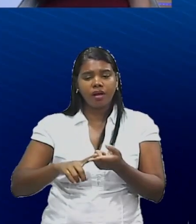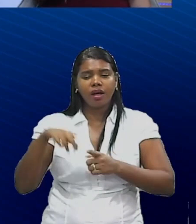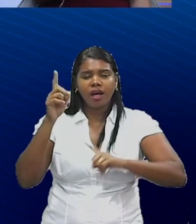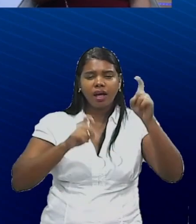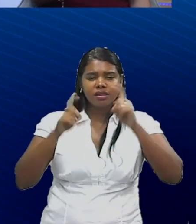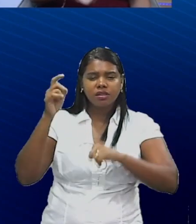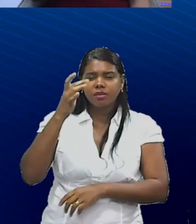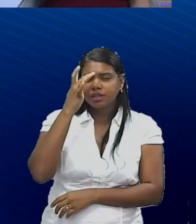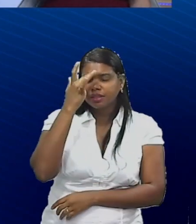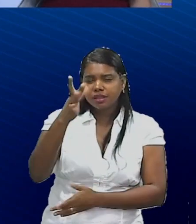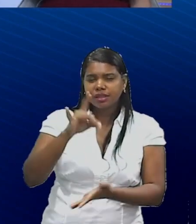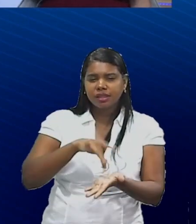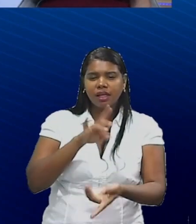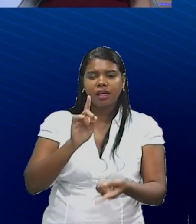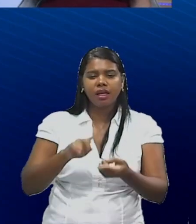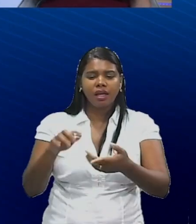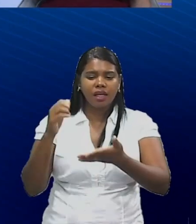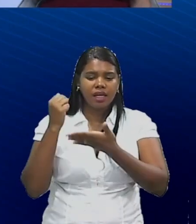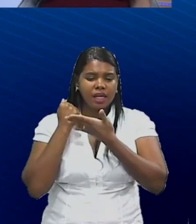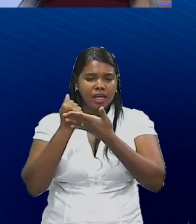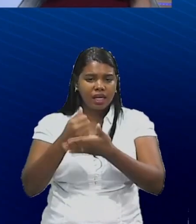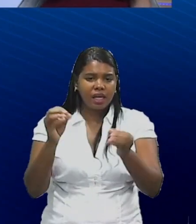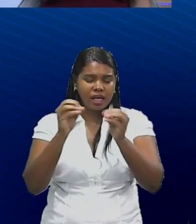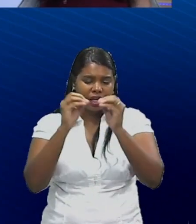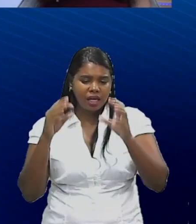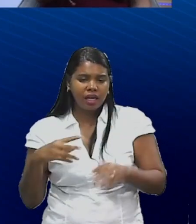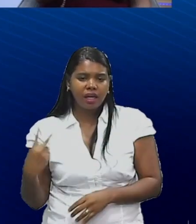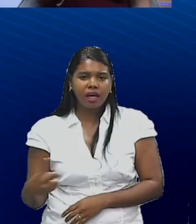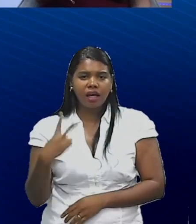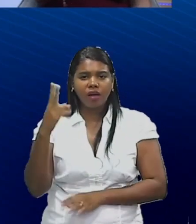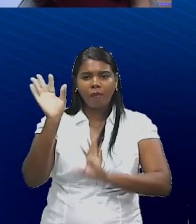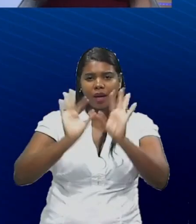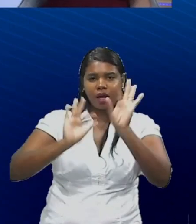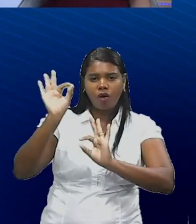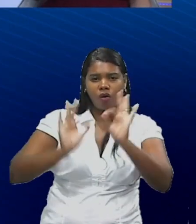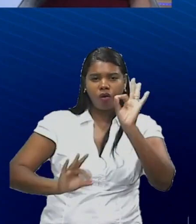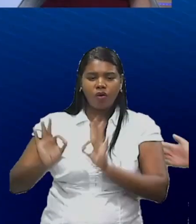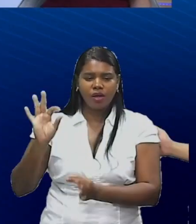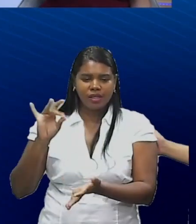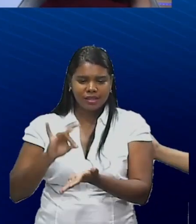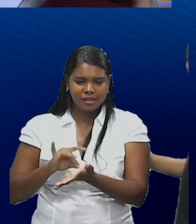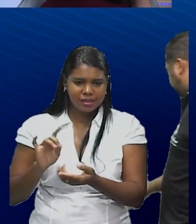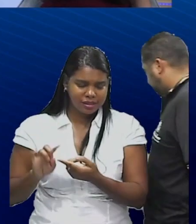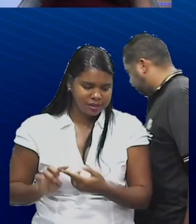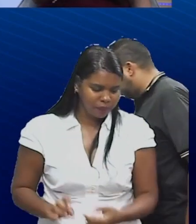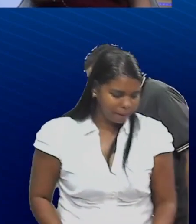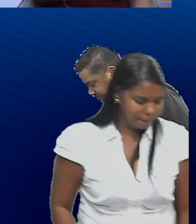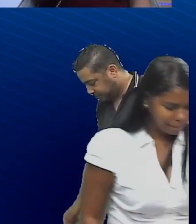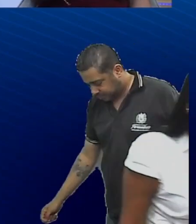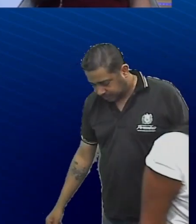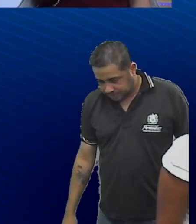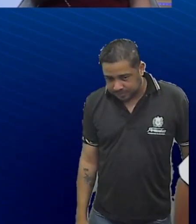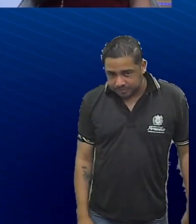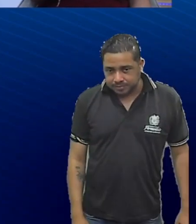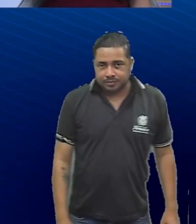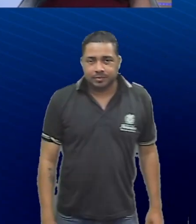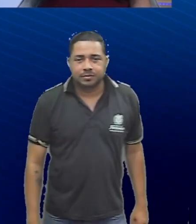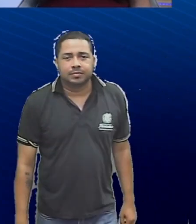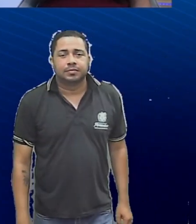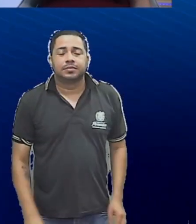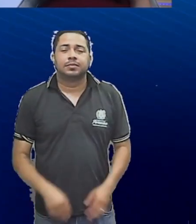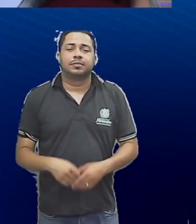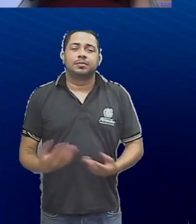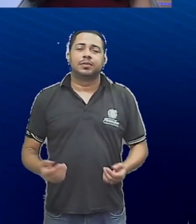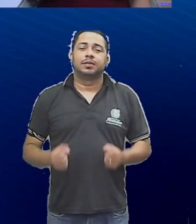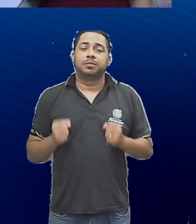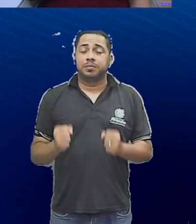mais facilidade e ajudarem a criar um valor único para a organização, ajudarem a criar uma cultura de qualidade, né? Elas